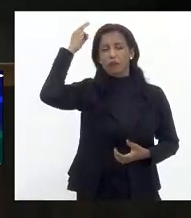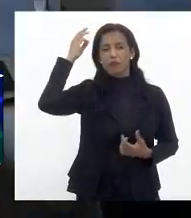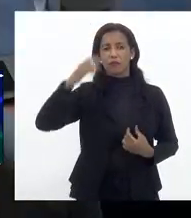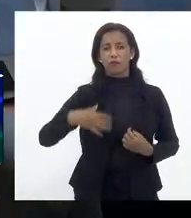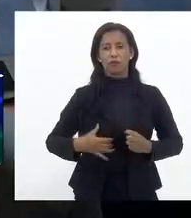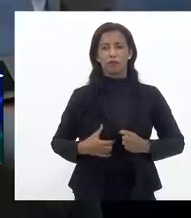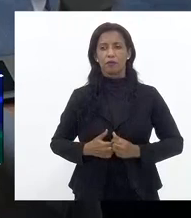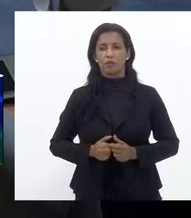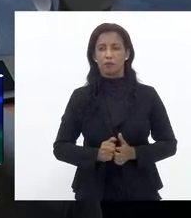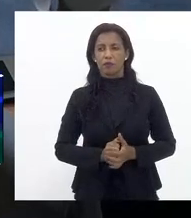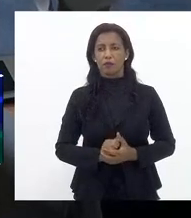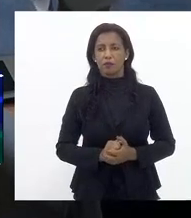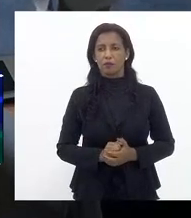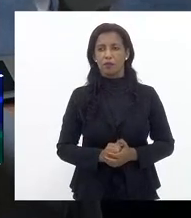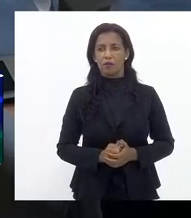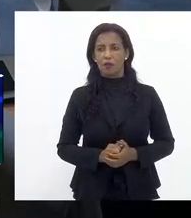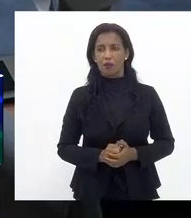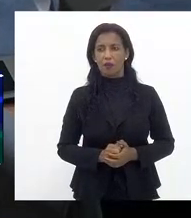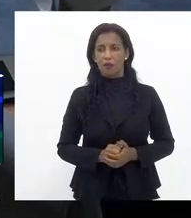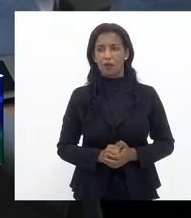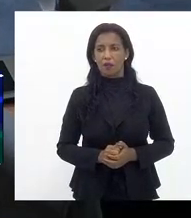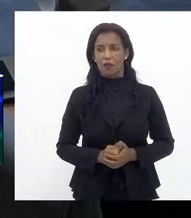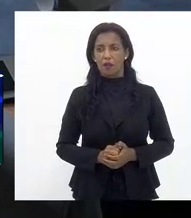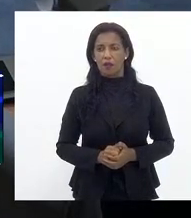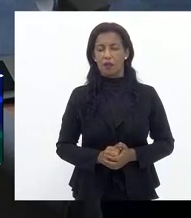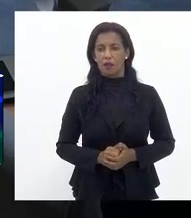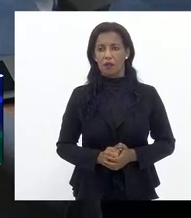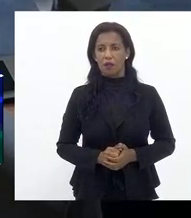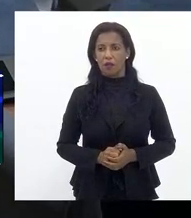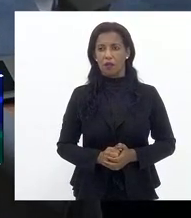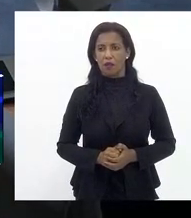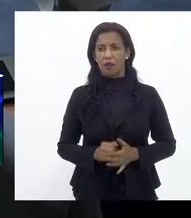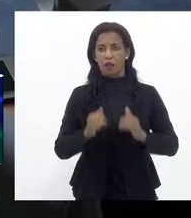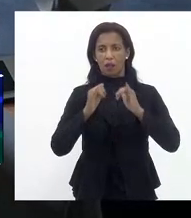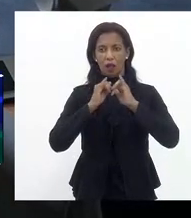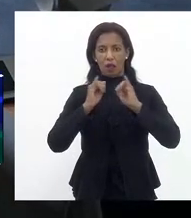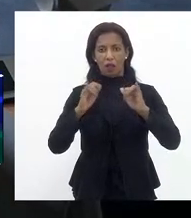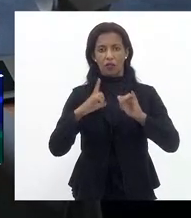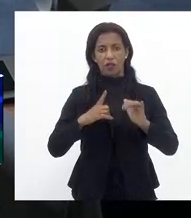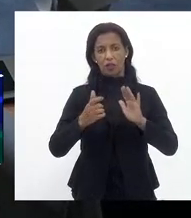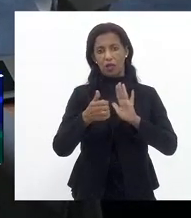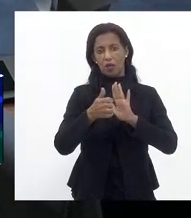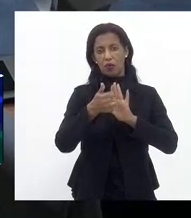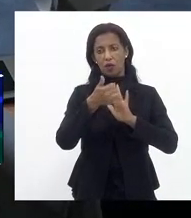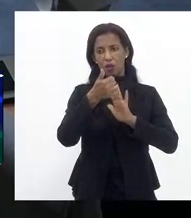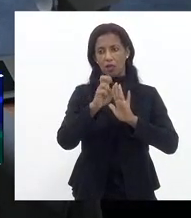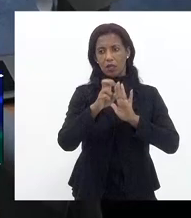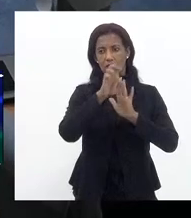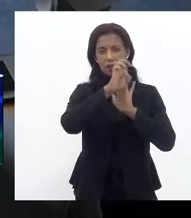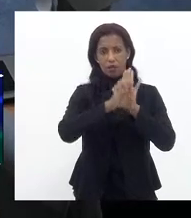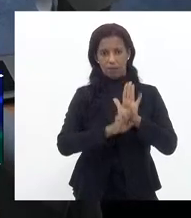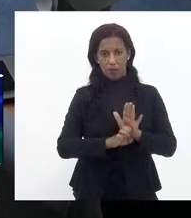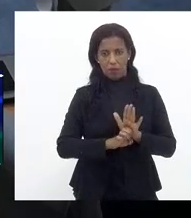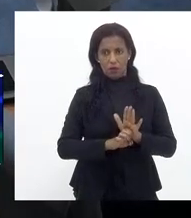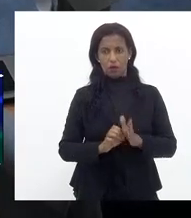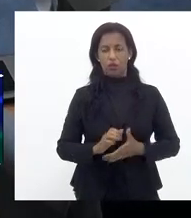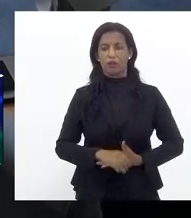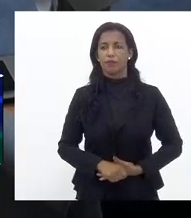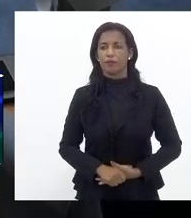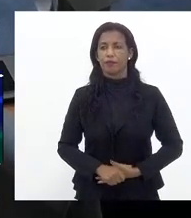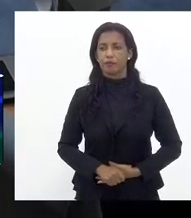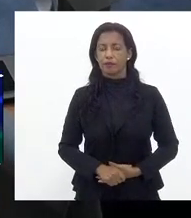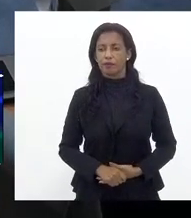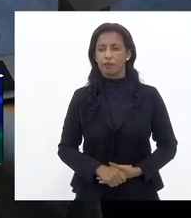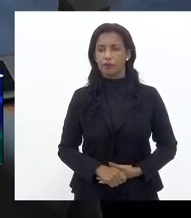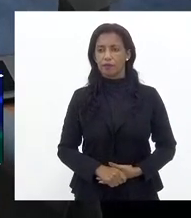Pacheco, anunciando que já temos até presente momento 15 emendas ao PL, tá, Márcio?